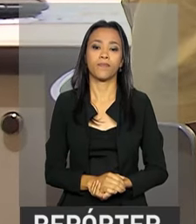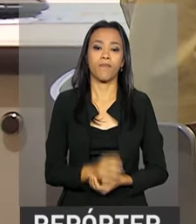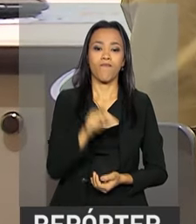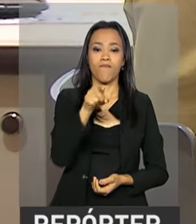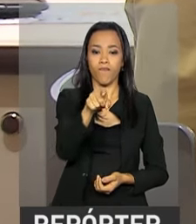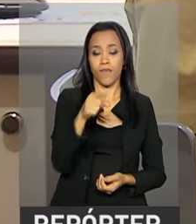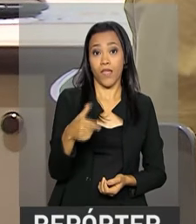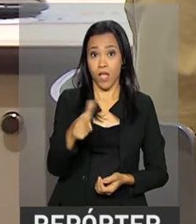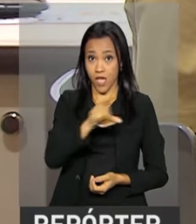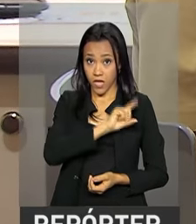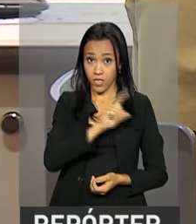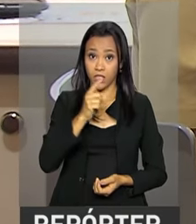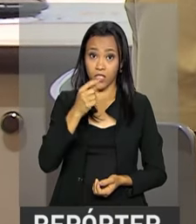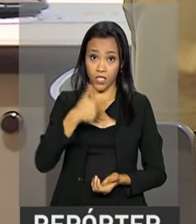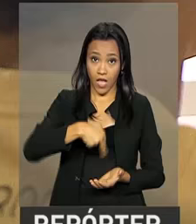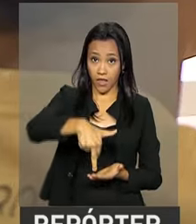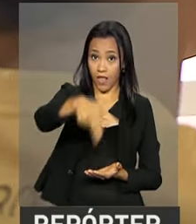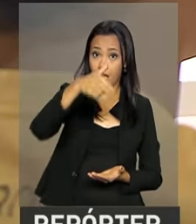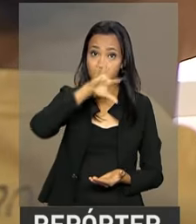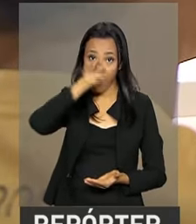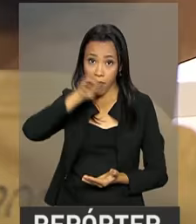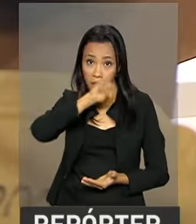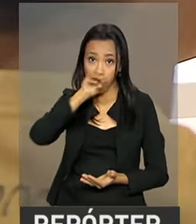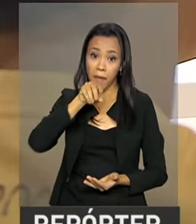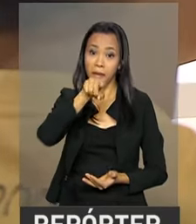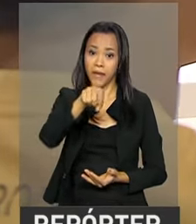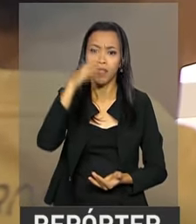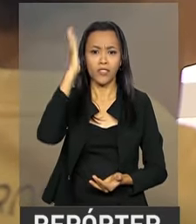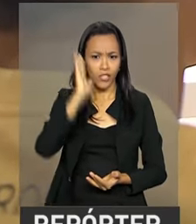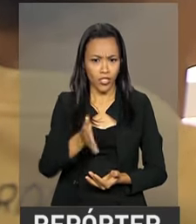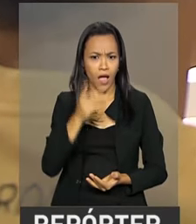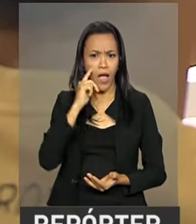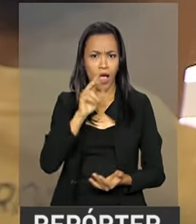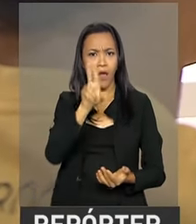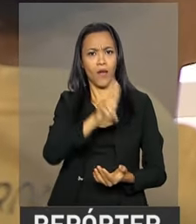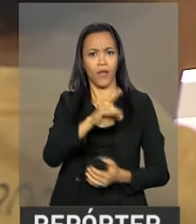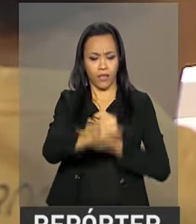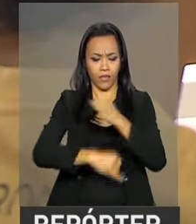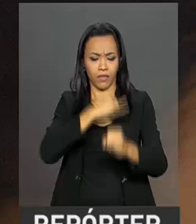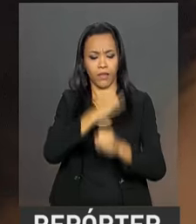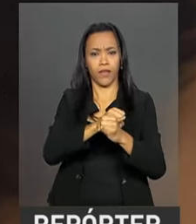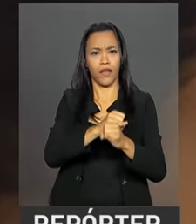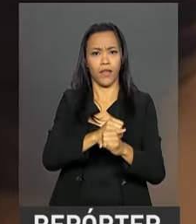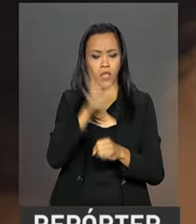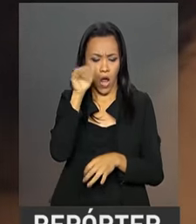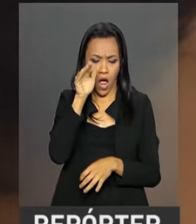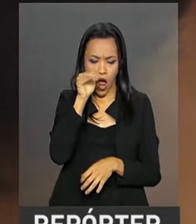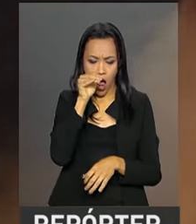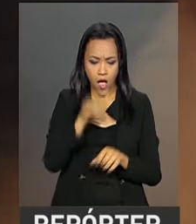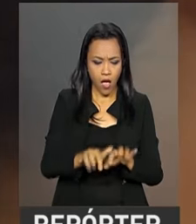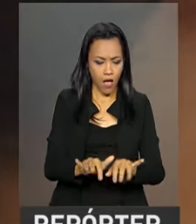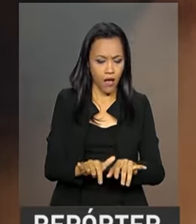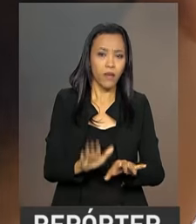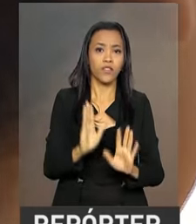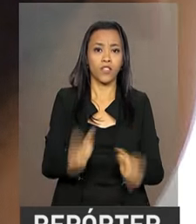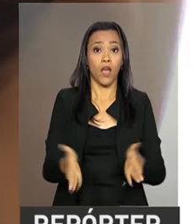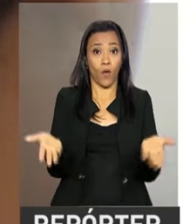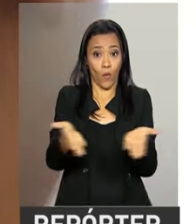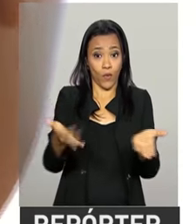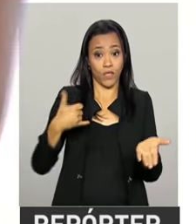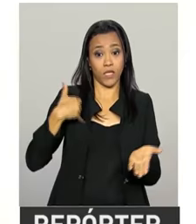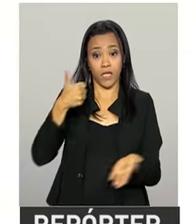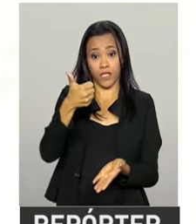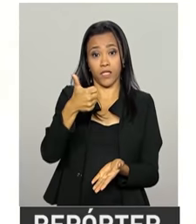Antes mesmo de começar a andar e a falar, Arthur já interagia na rede mundial de computadores. Hoje, aos 10 anos, é fã